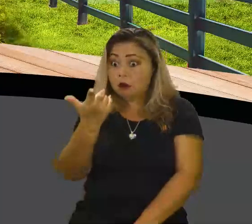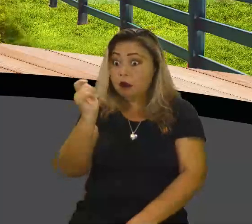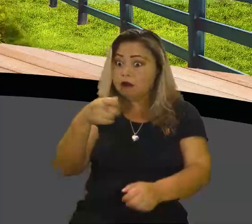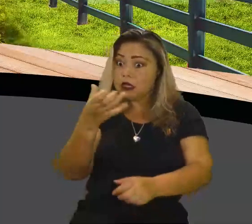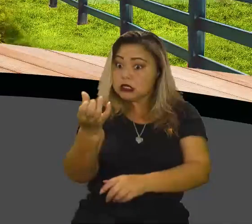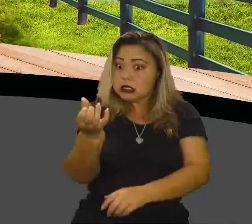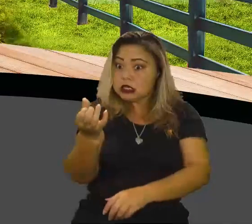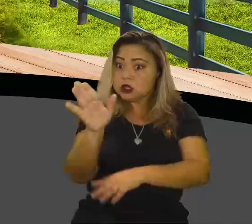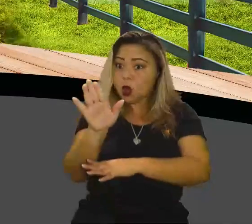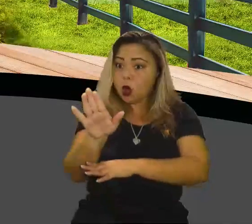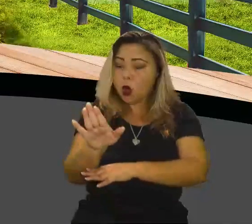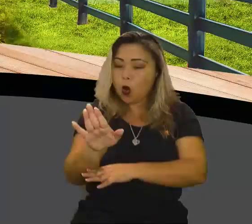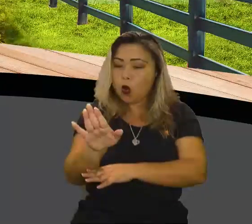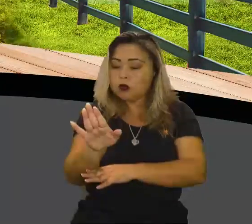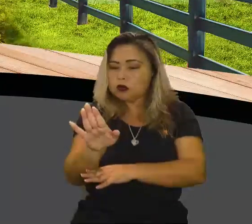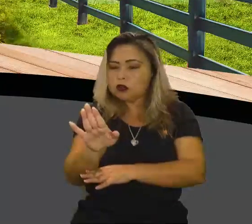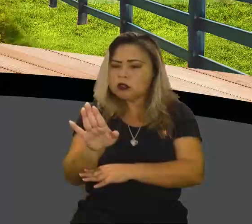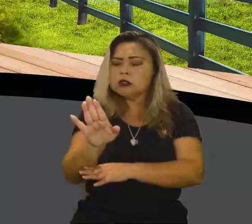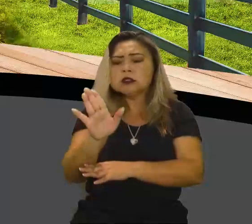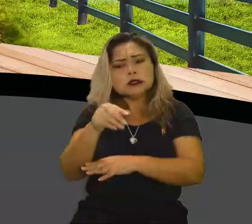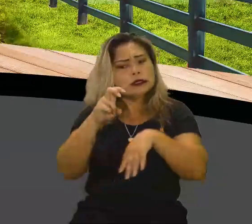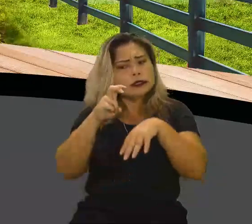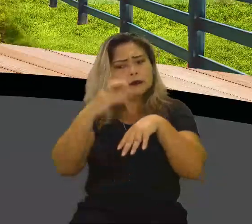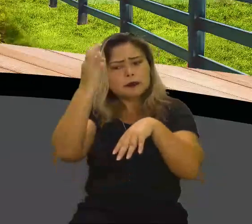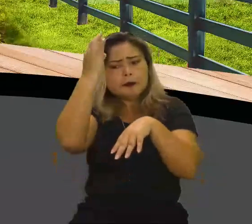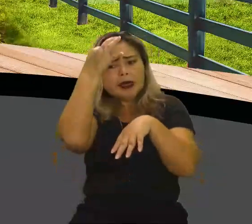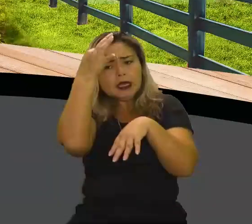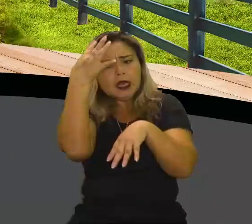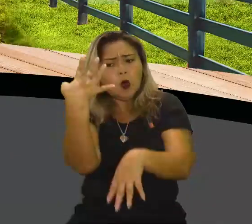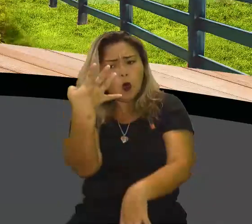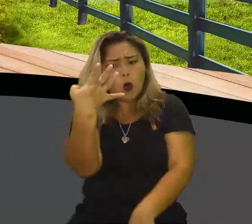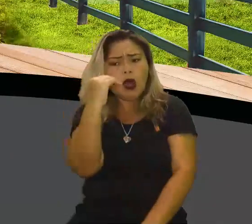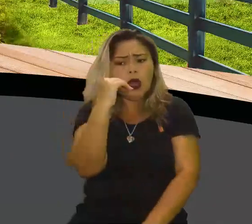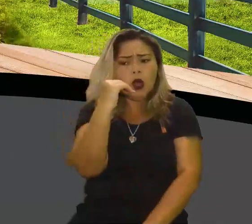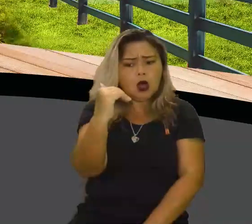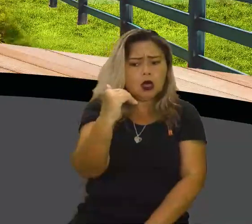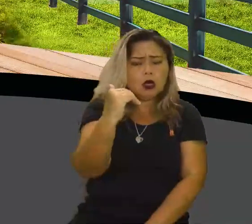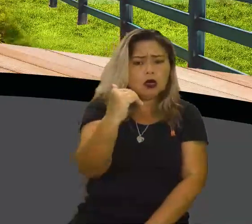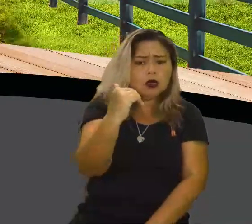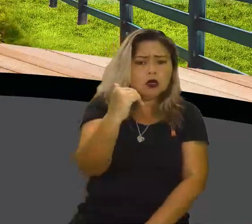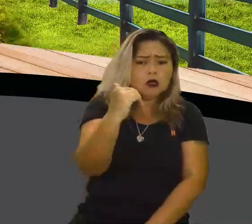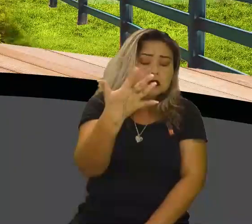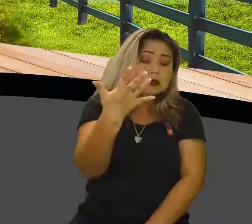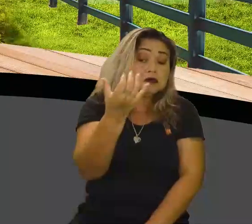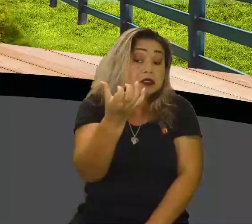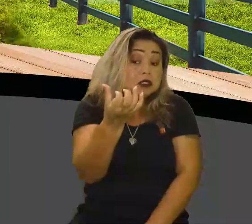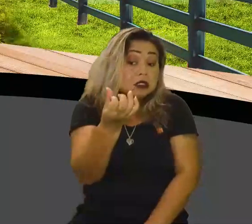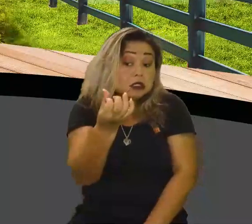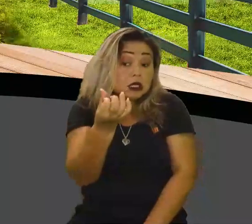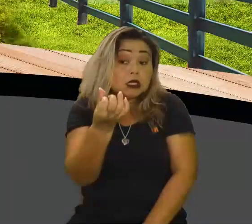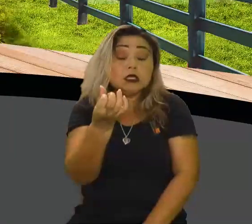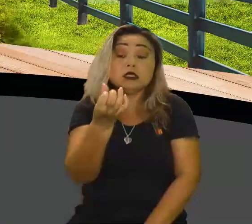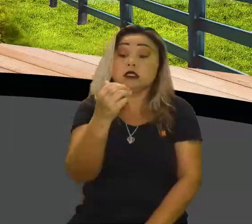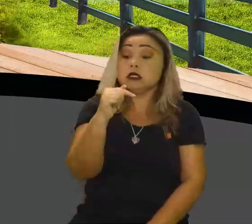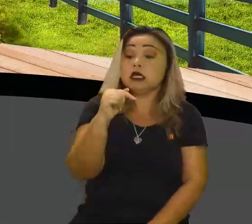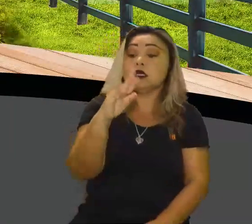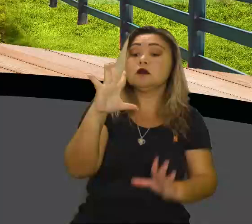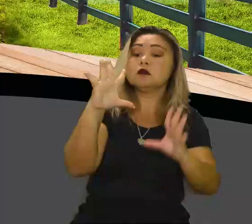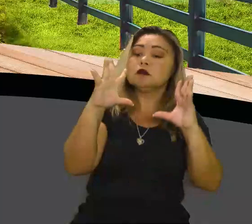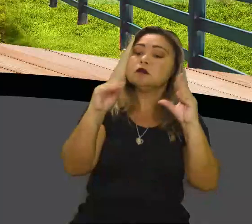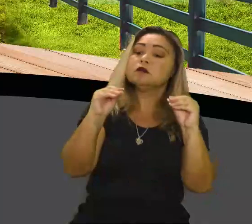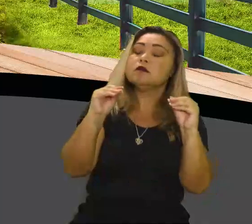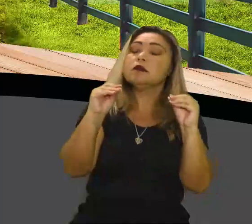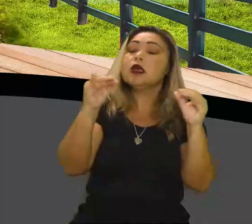horas? Tem que ser mais cedo, umas 4h30, ou umas 6, 7 horas da noite, pois também tem